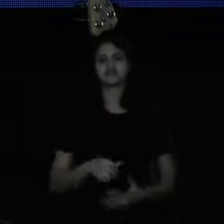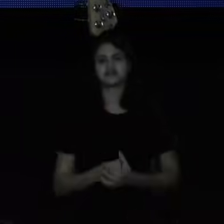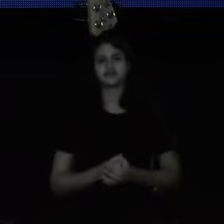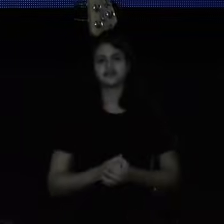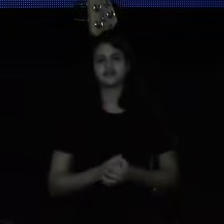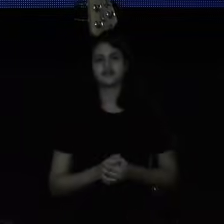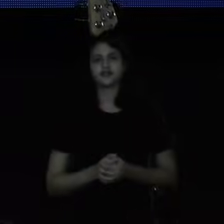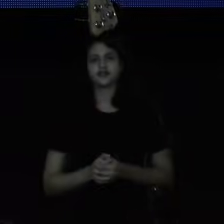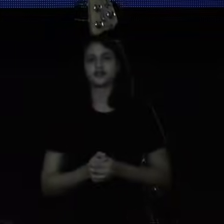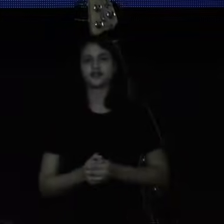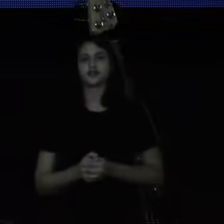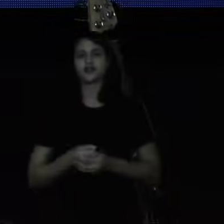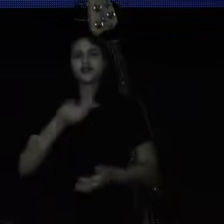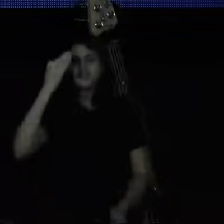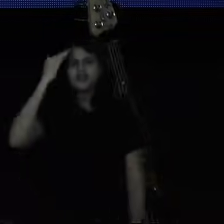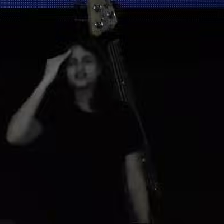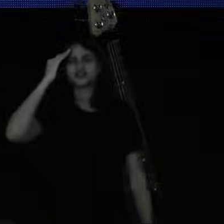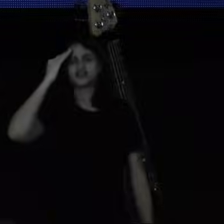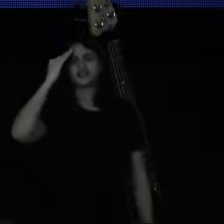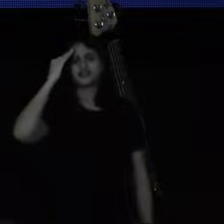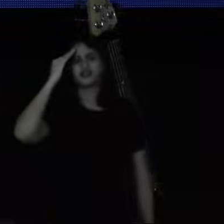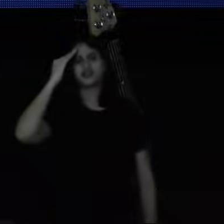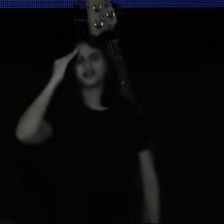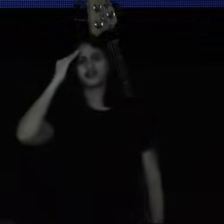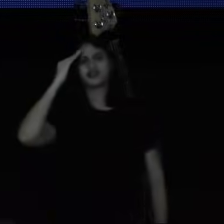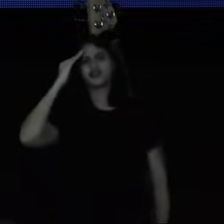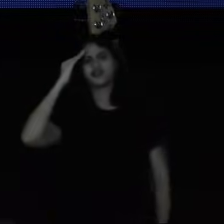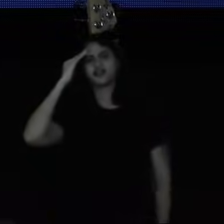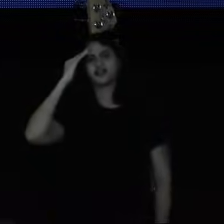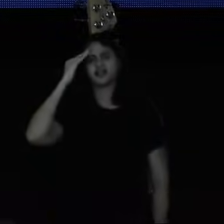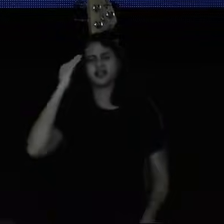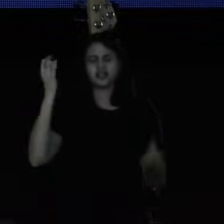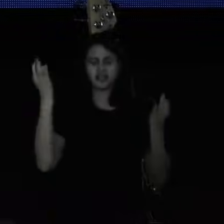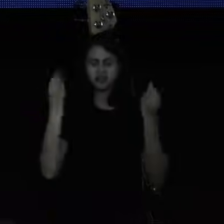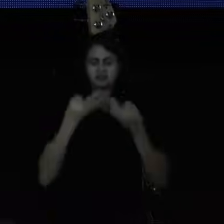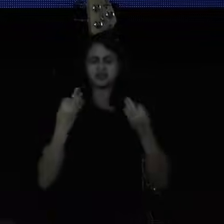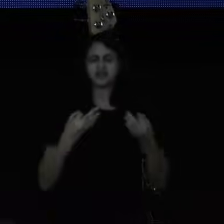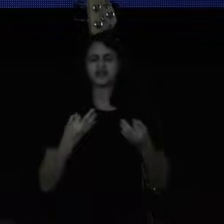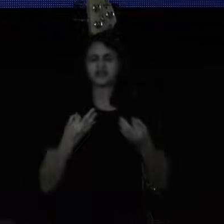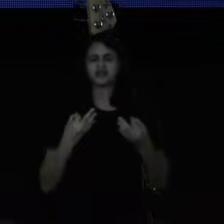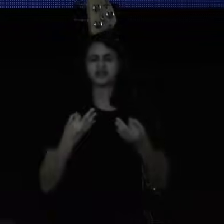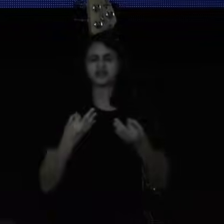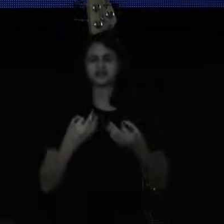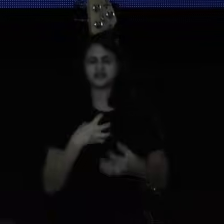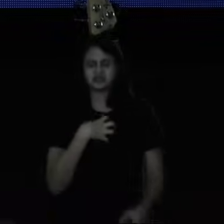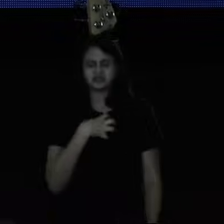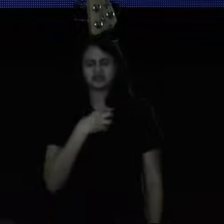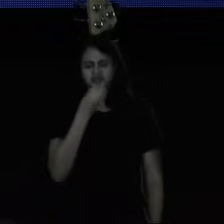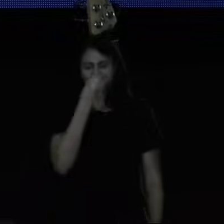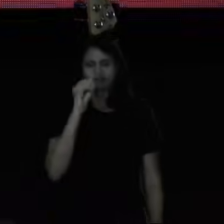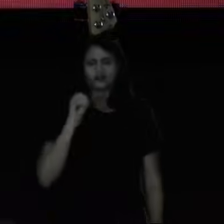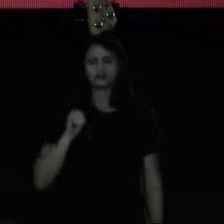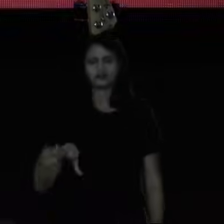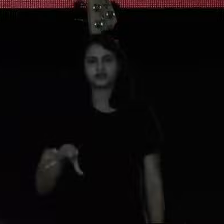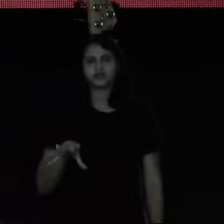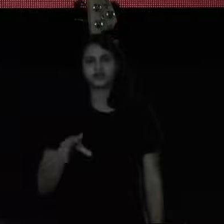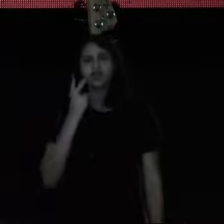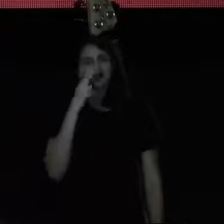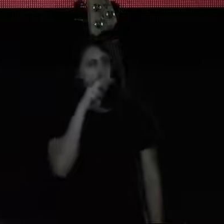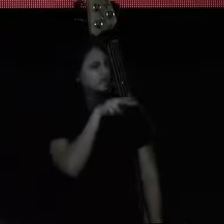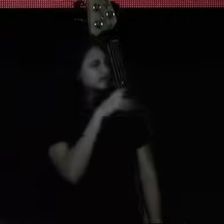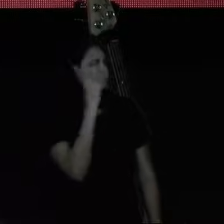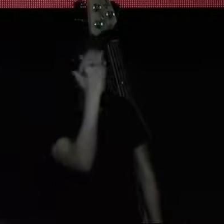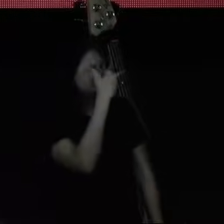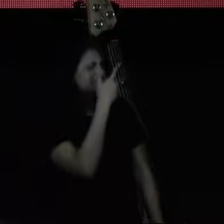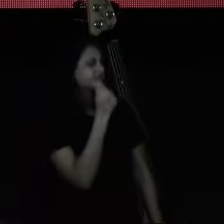entender a imperfeição, para não sofrer com a rejeição. Olha para essa pessoa linda, diz assim: eu sei